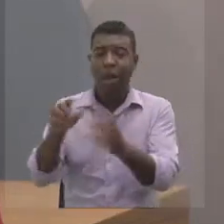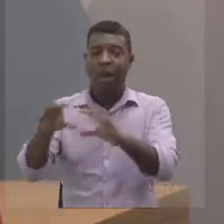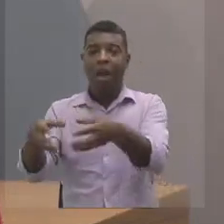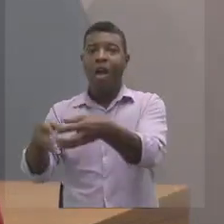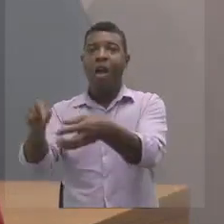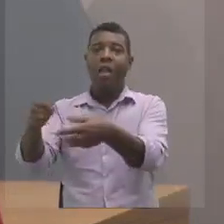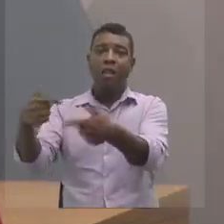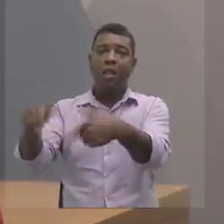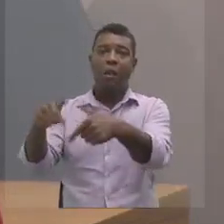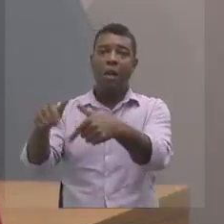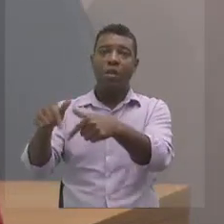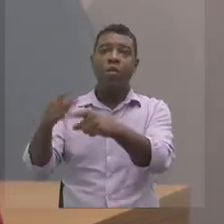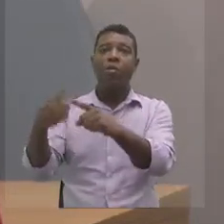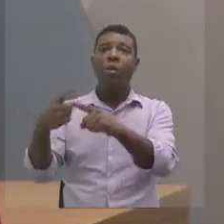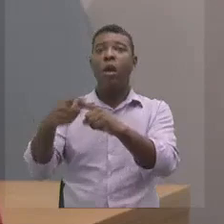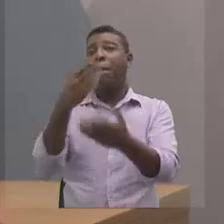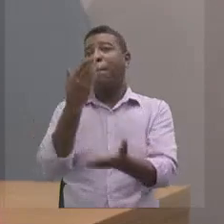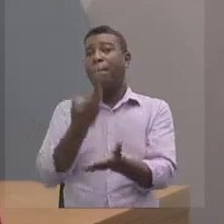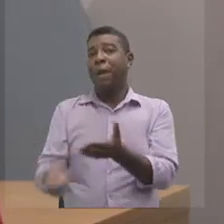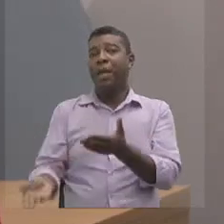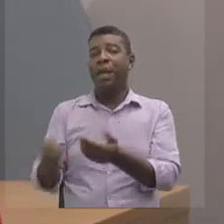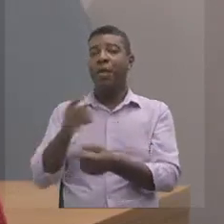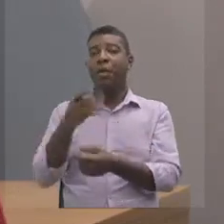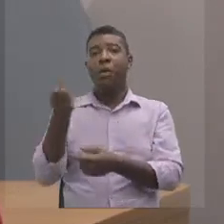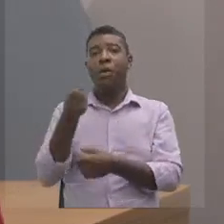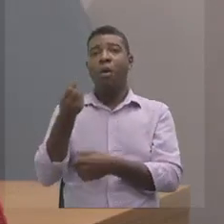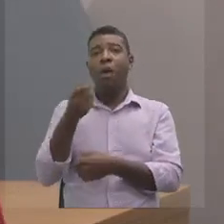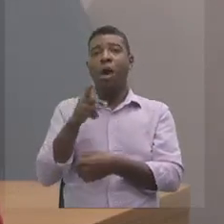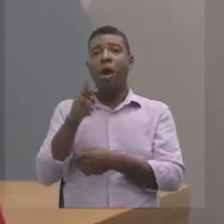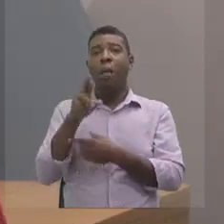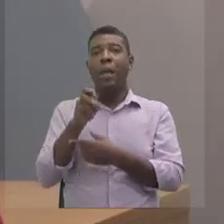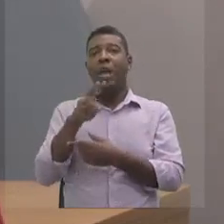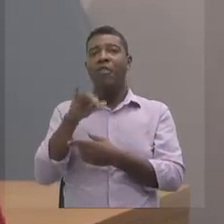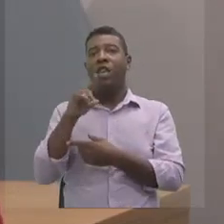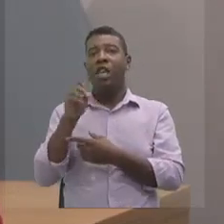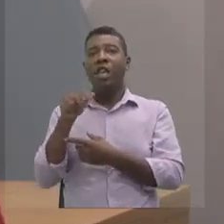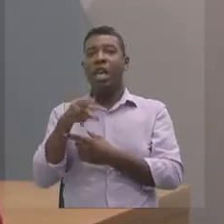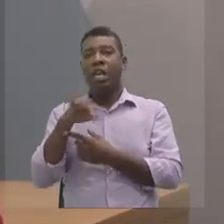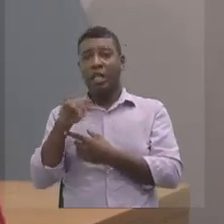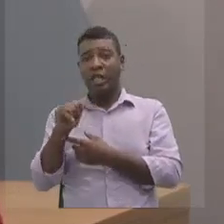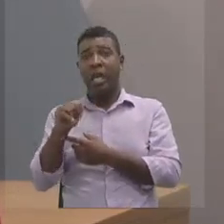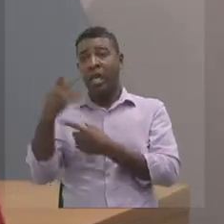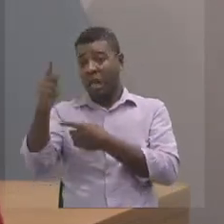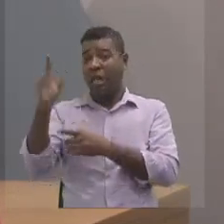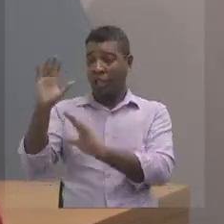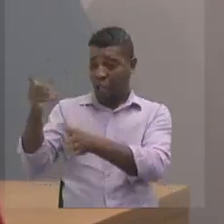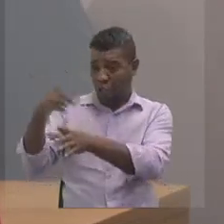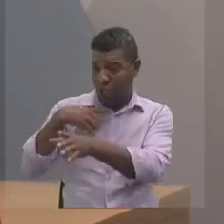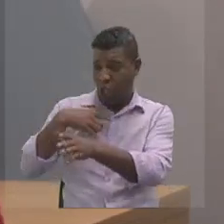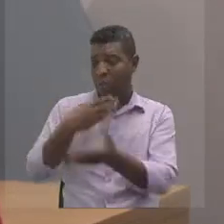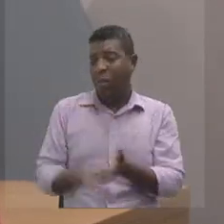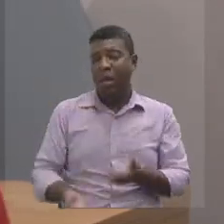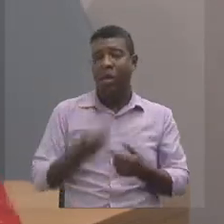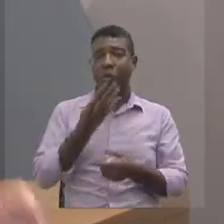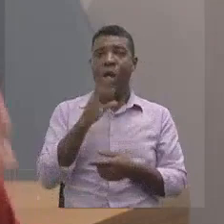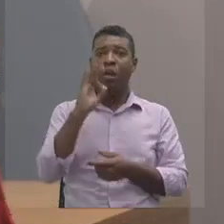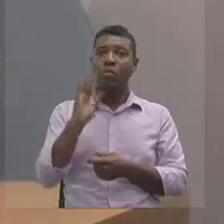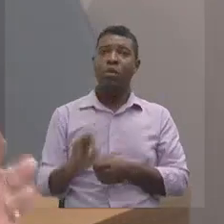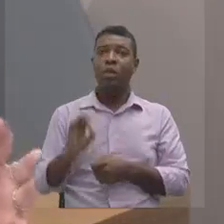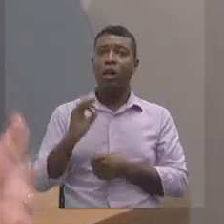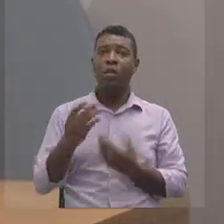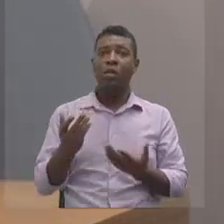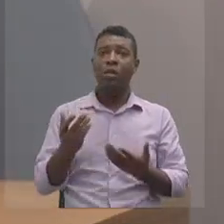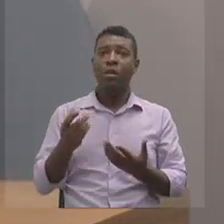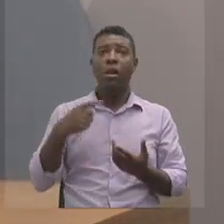perderam com a Previdência eles perderam 40% com a Previdência que eles tinham pela privatização quer dizer você tem uma